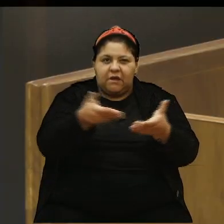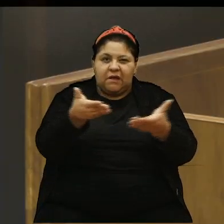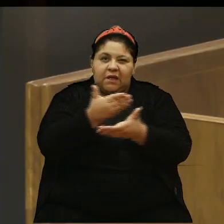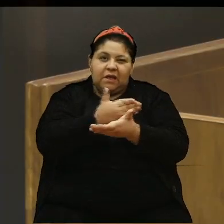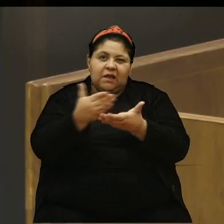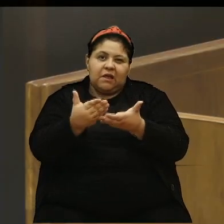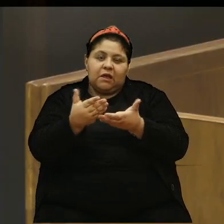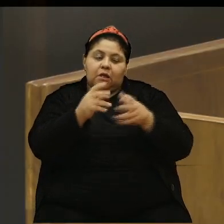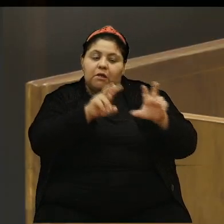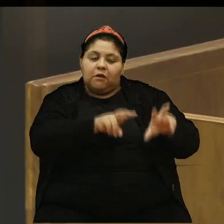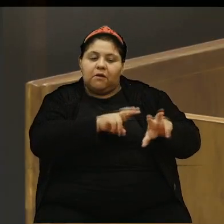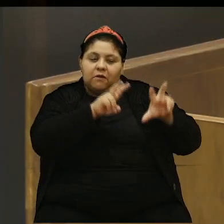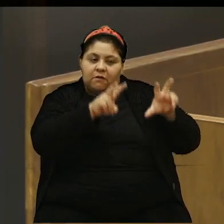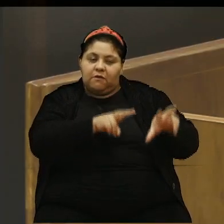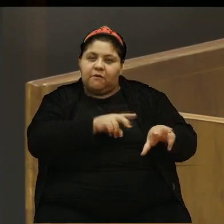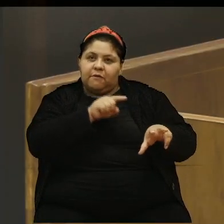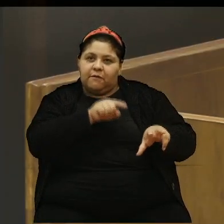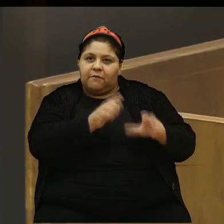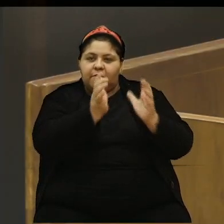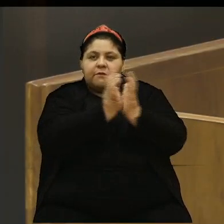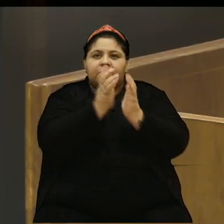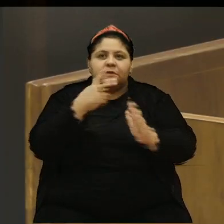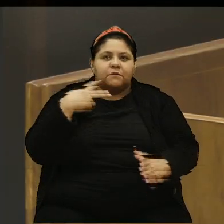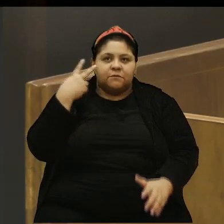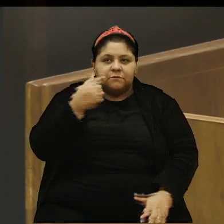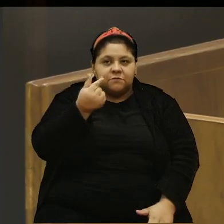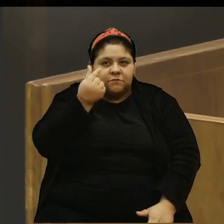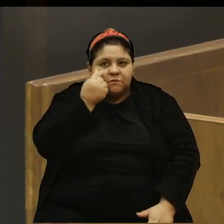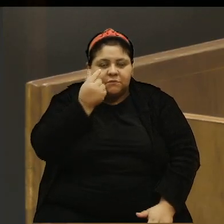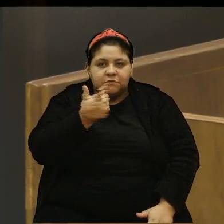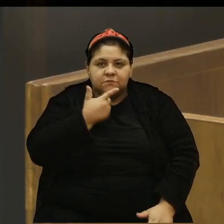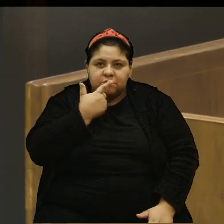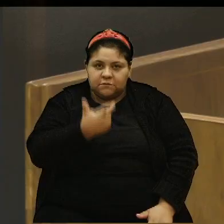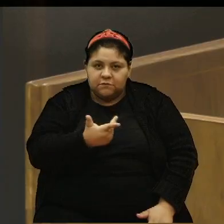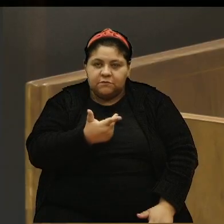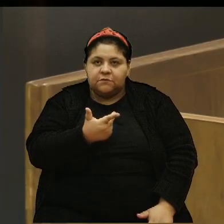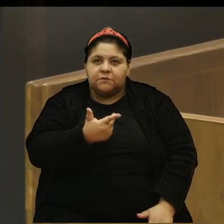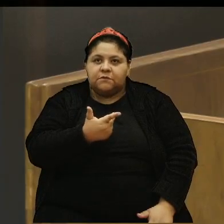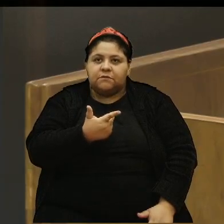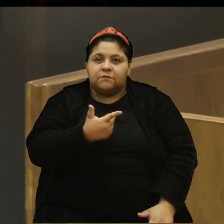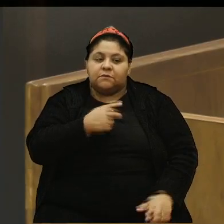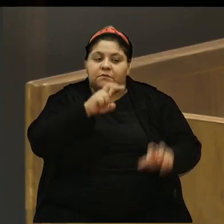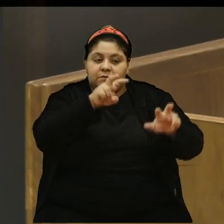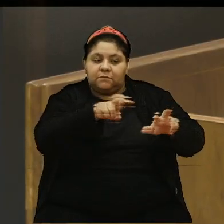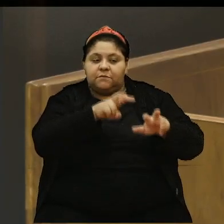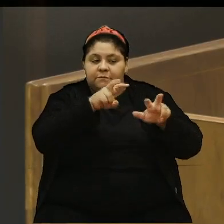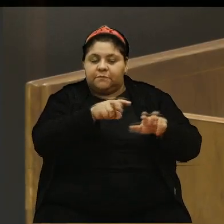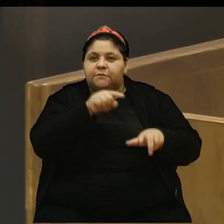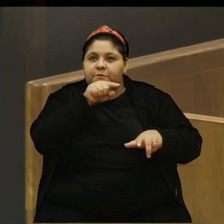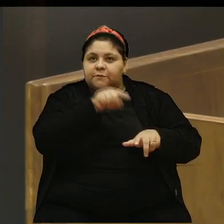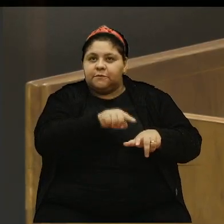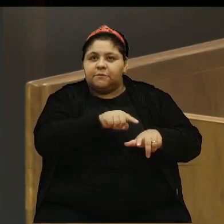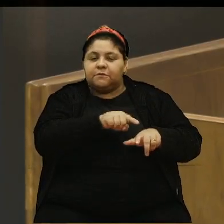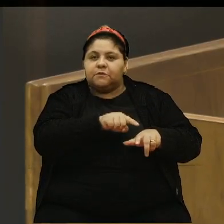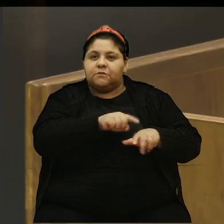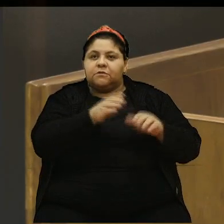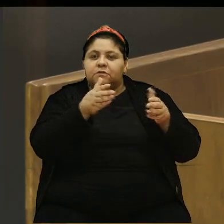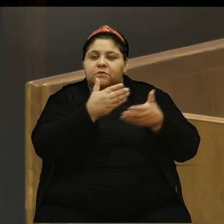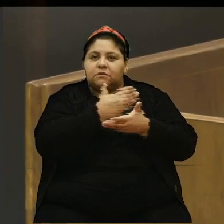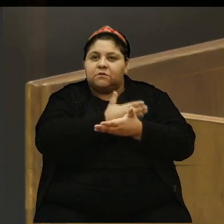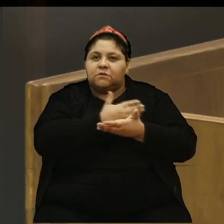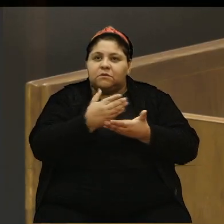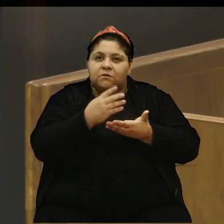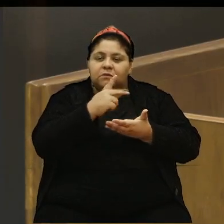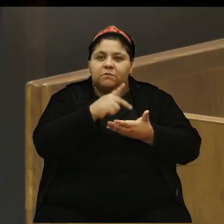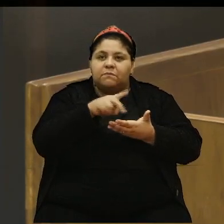lá no interior, e isso que o colega vereador Eloy comenta é verdadeiro. Lá no interior, lá nos Dalães, já começou o PSA,